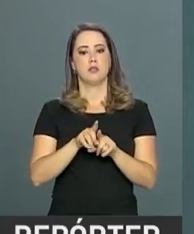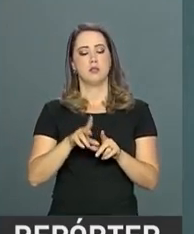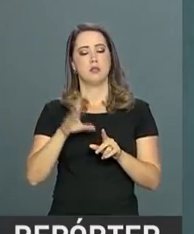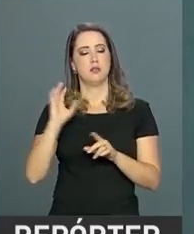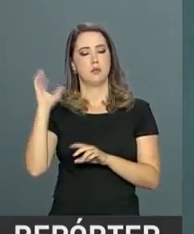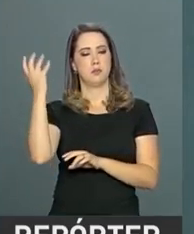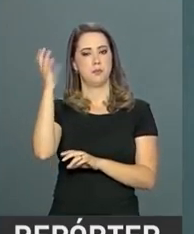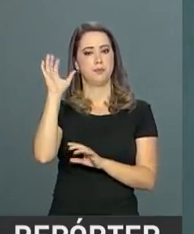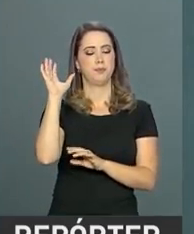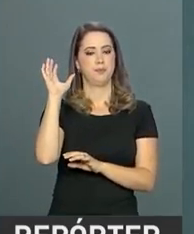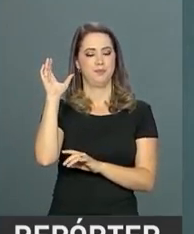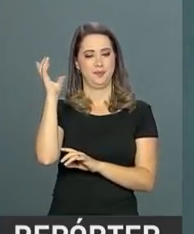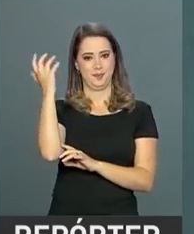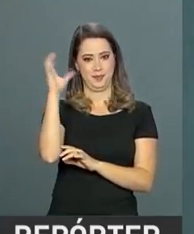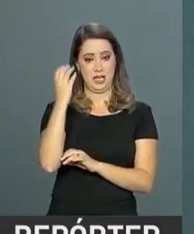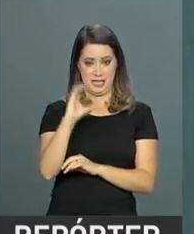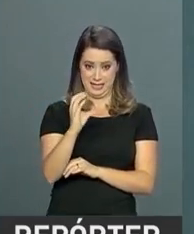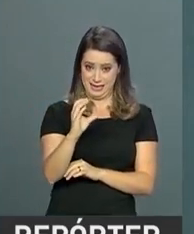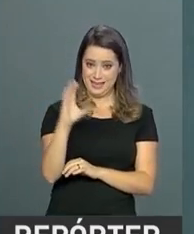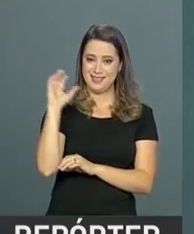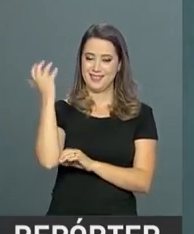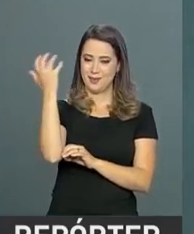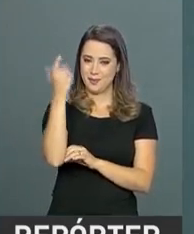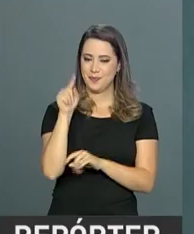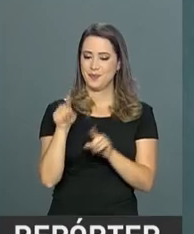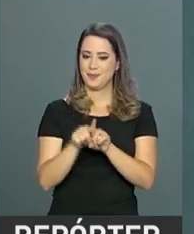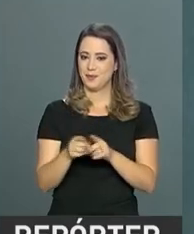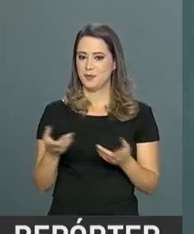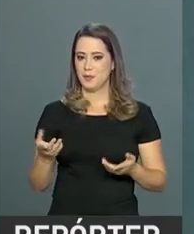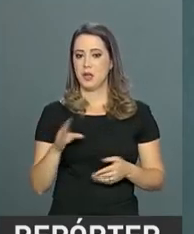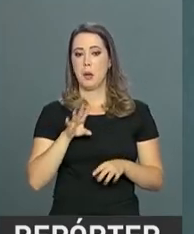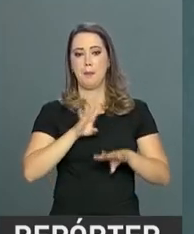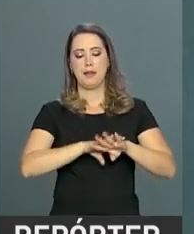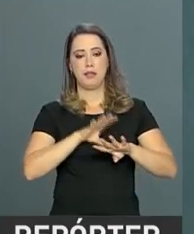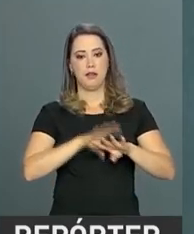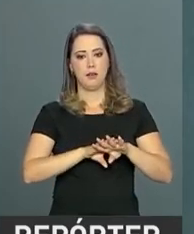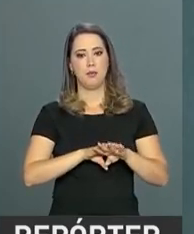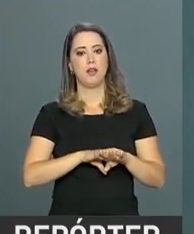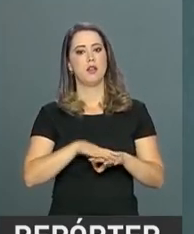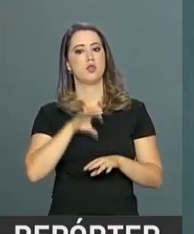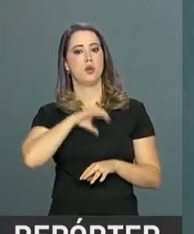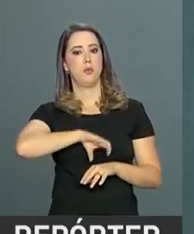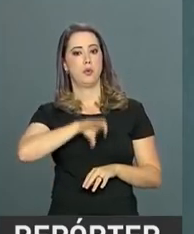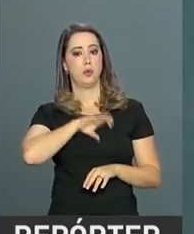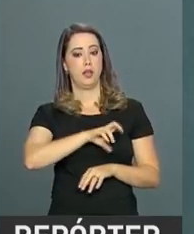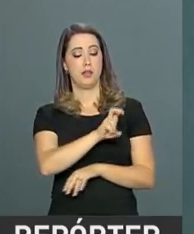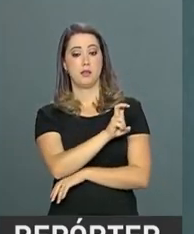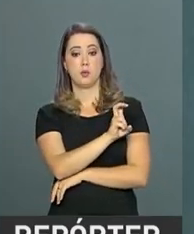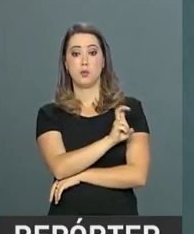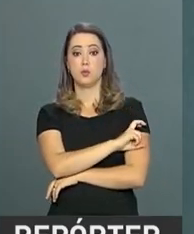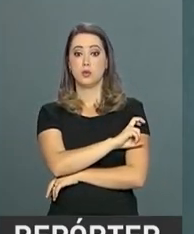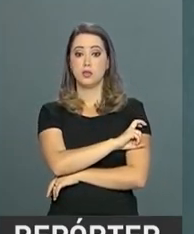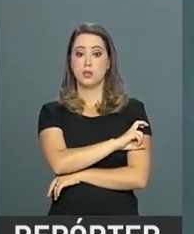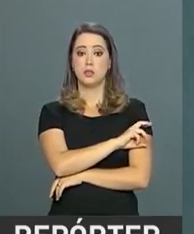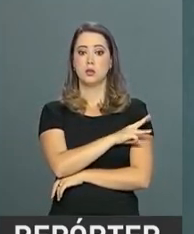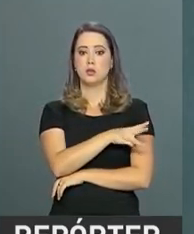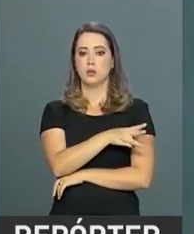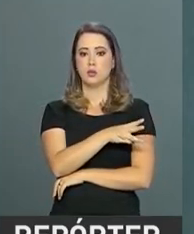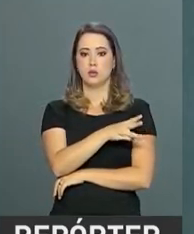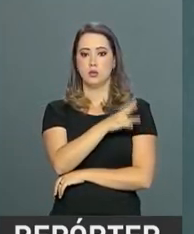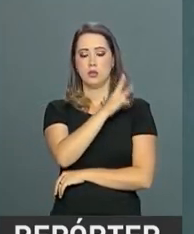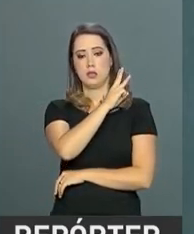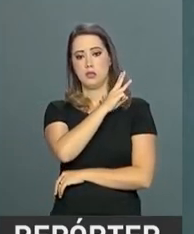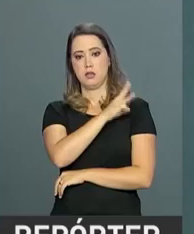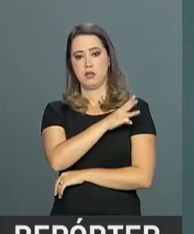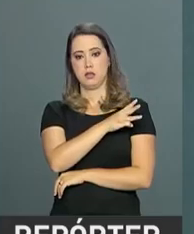Natureza já as avaliações de matemática e Língua Portuguesa no quinto ano do Ensino Fundamental e terceiro ano do